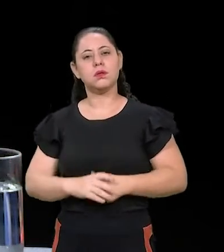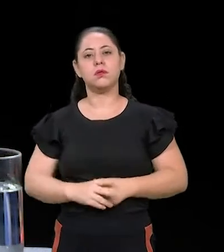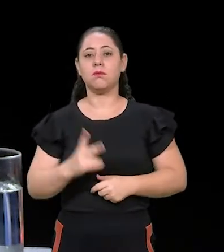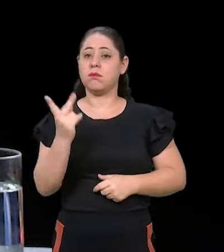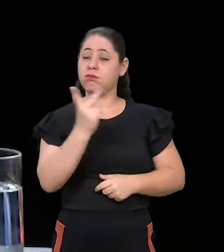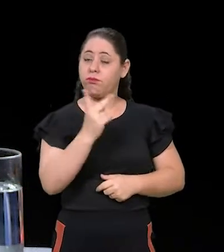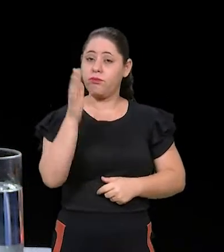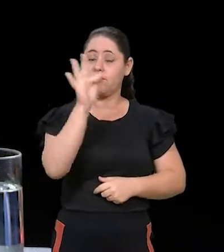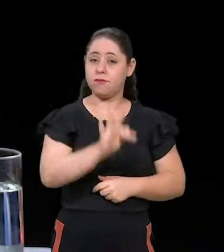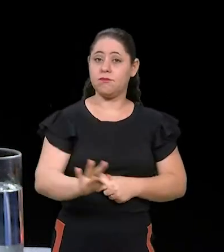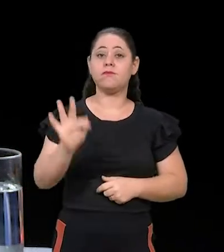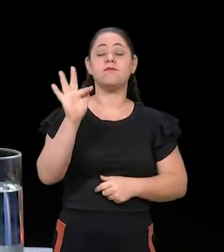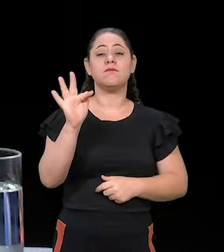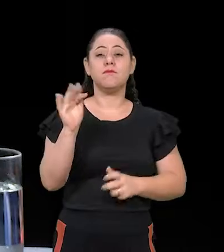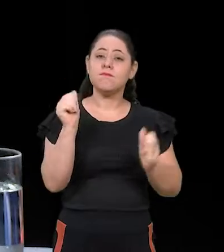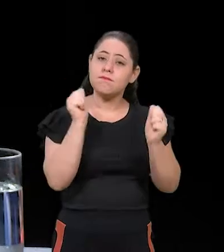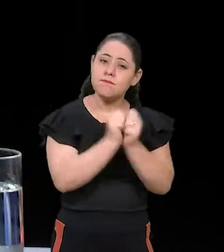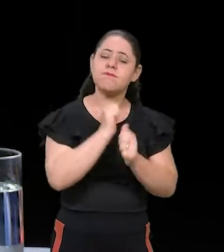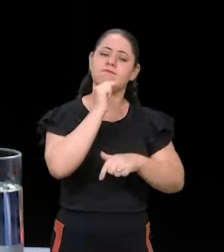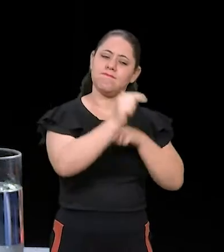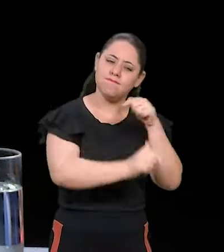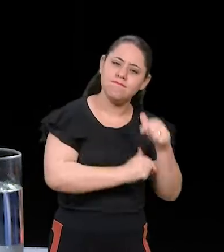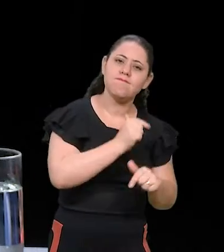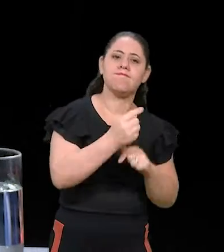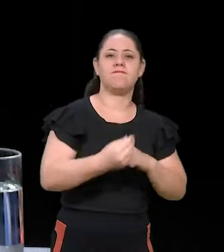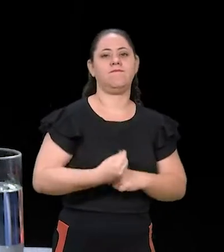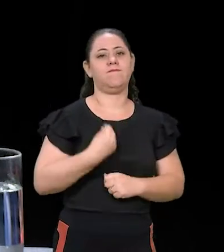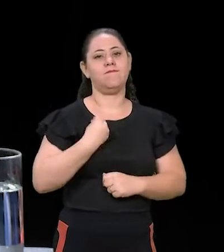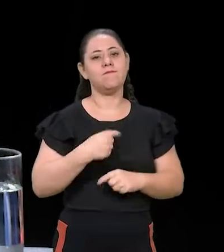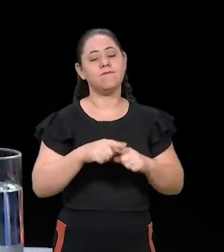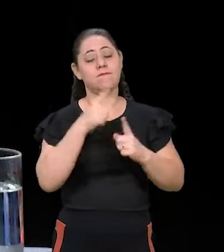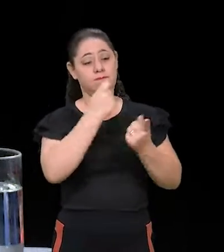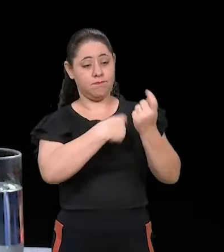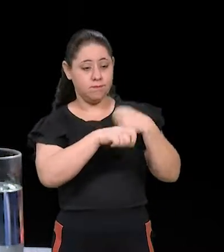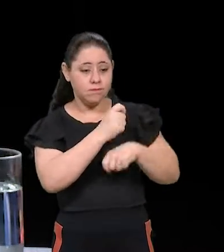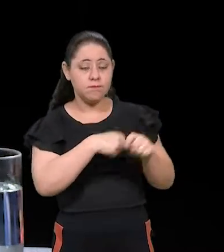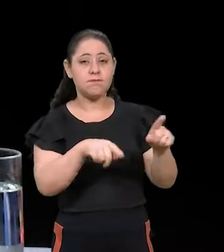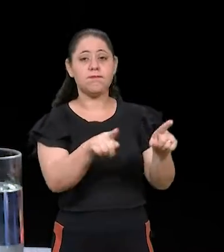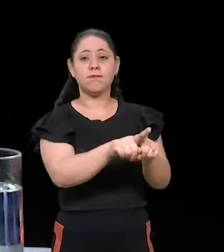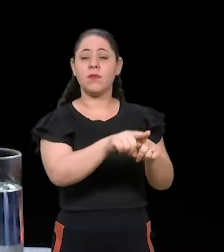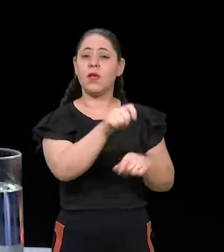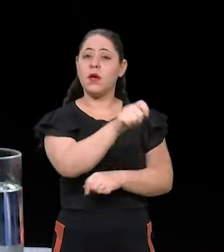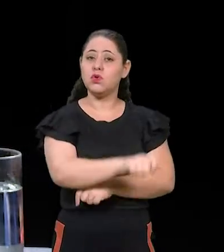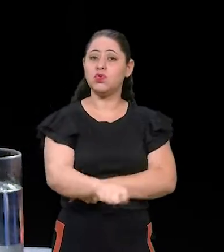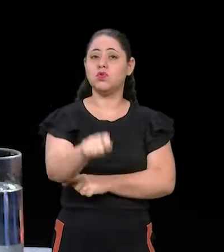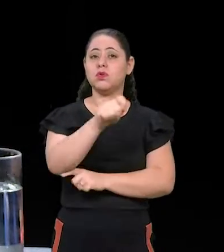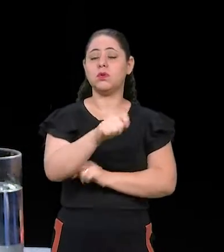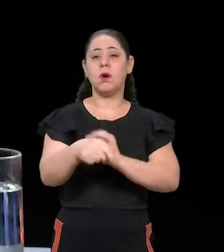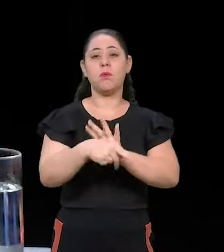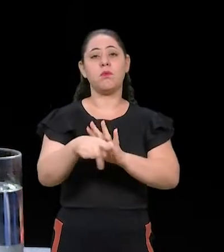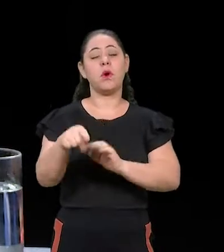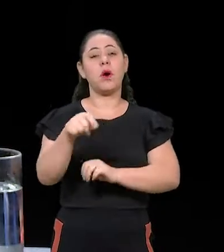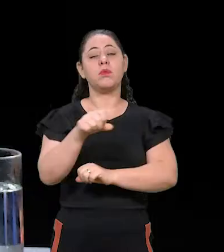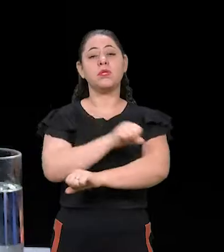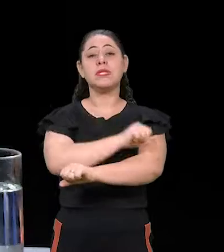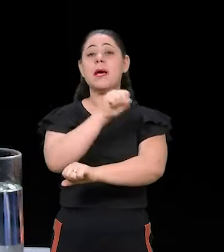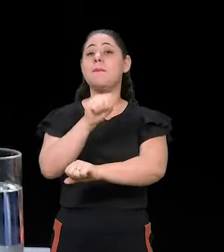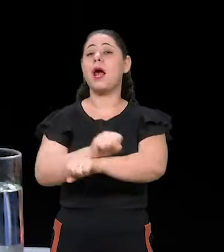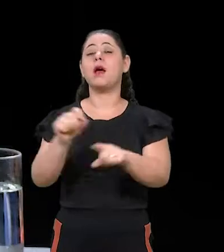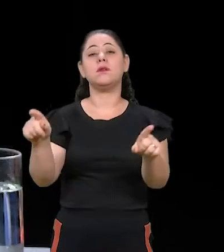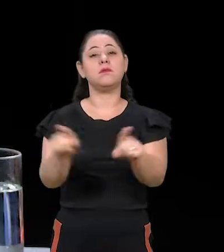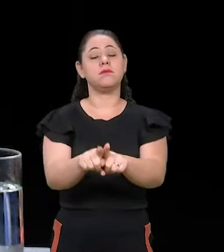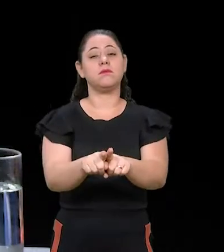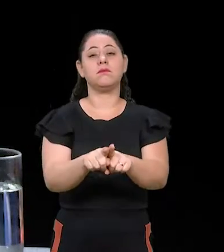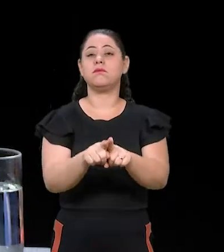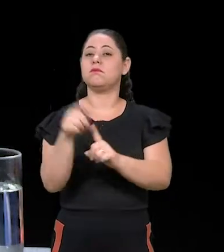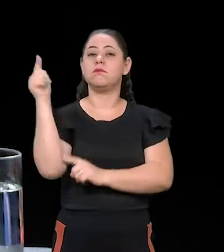corajosas, né? Questão de 2 faculdades ao mesmo tempo, mais trabalho, mais vivenciando a gestão em associações e também